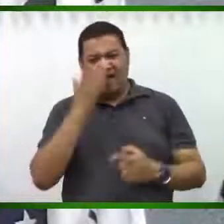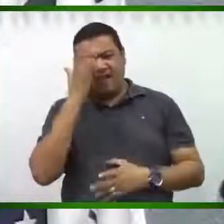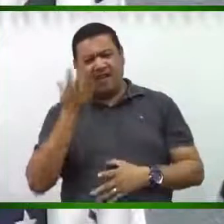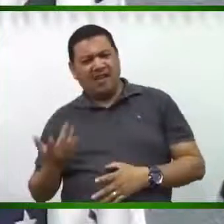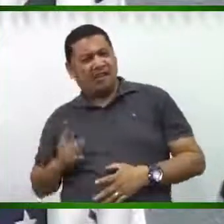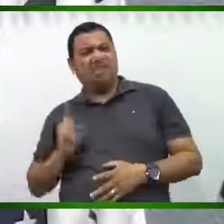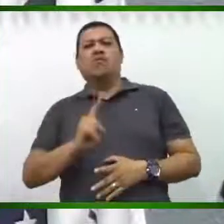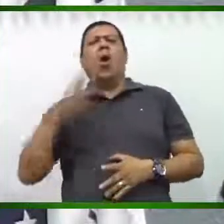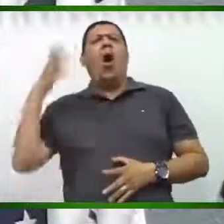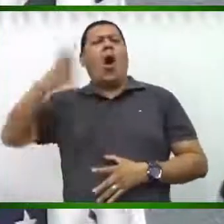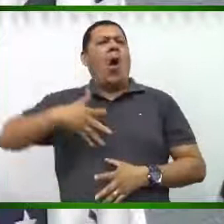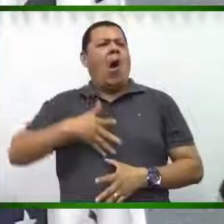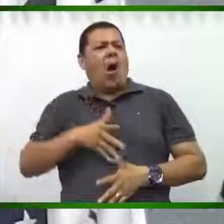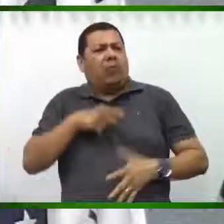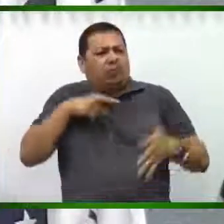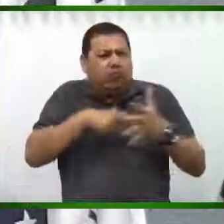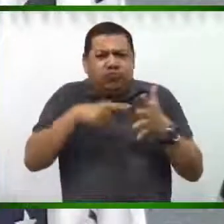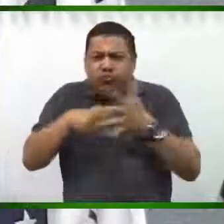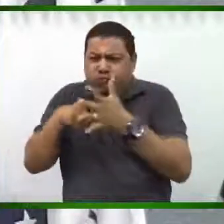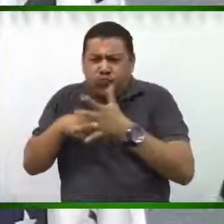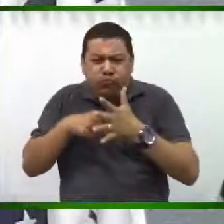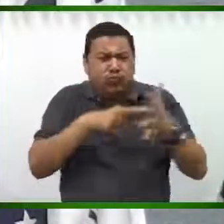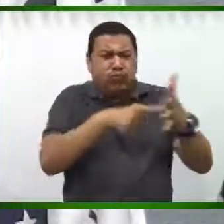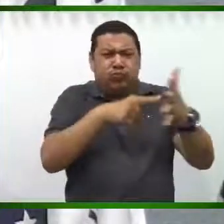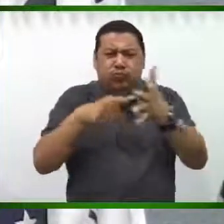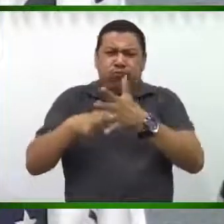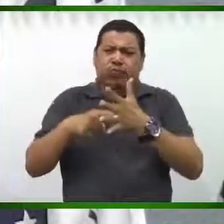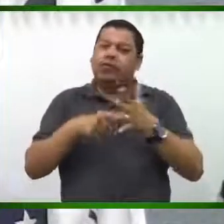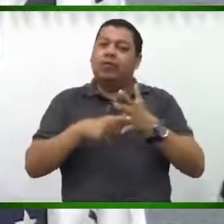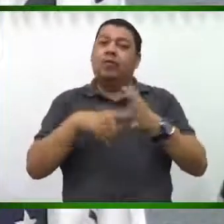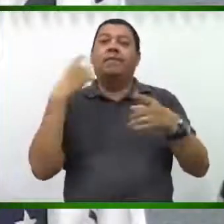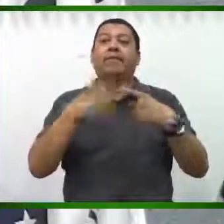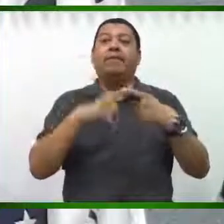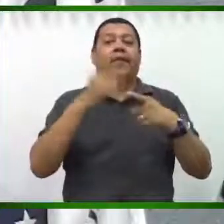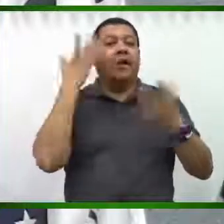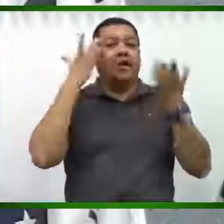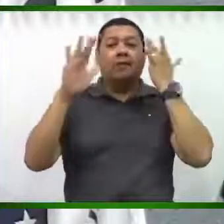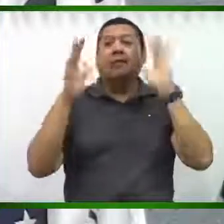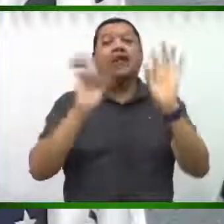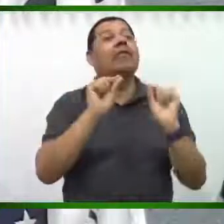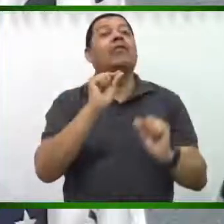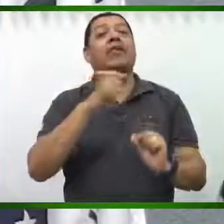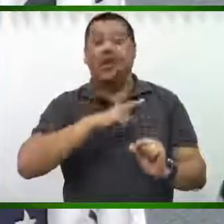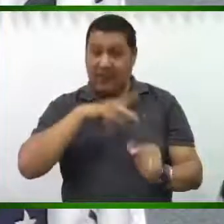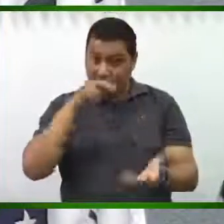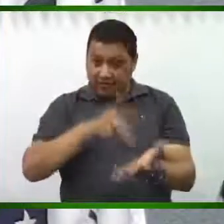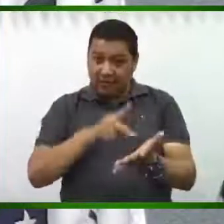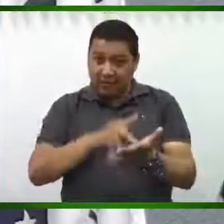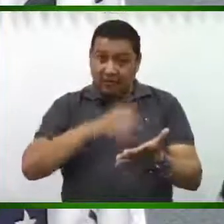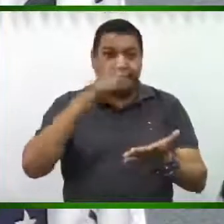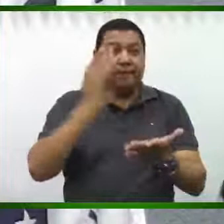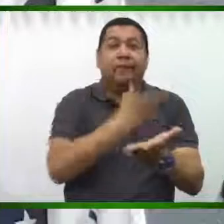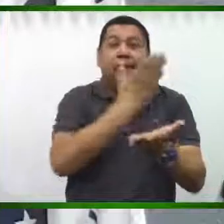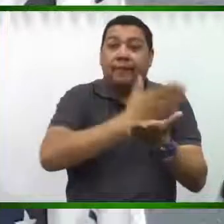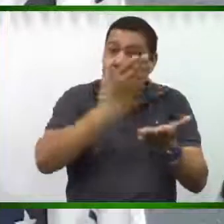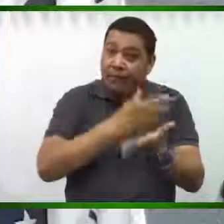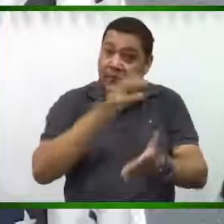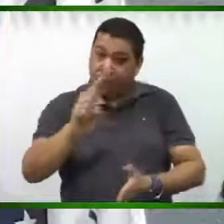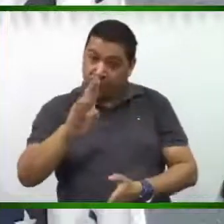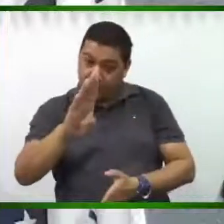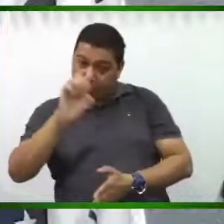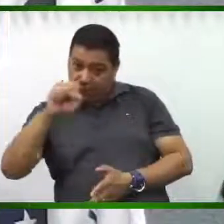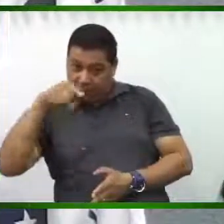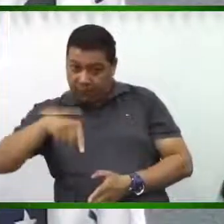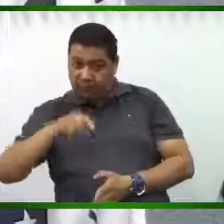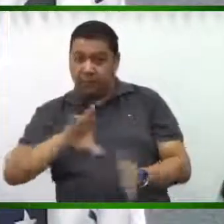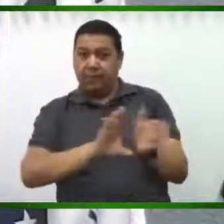criticar sem ter fatos dos conhecimentos reais que acontecem em algumas OBS do nosso